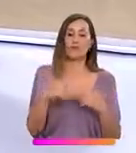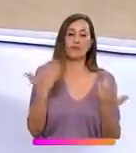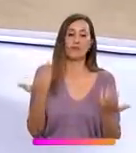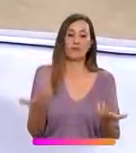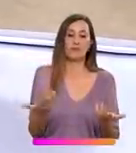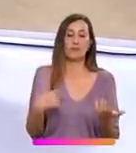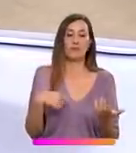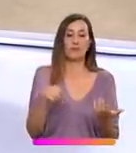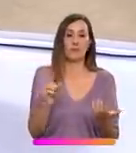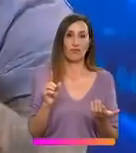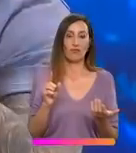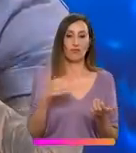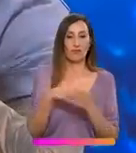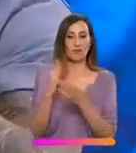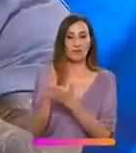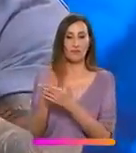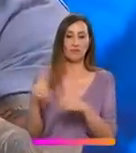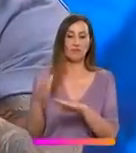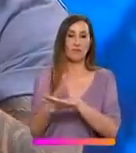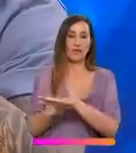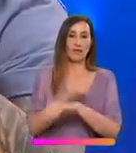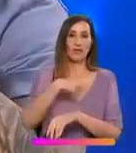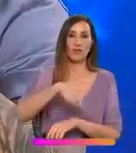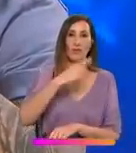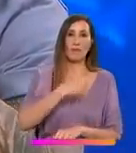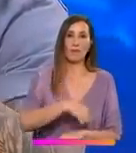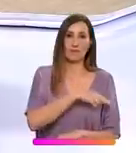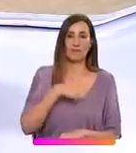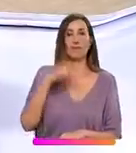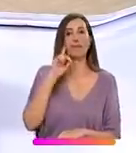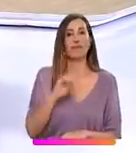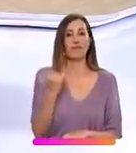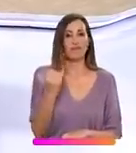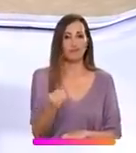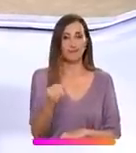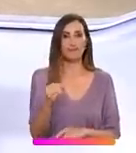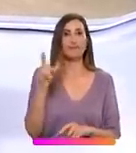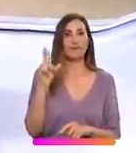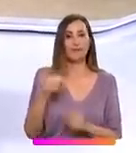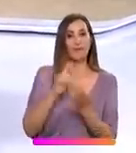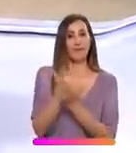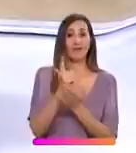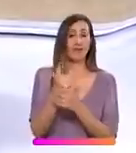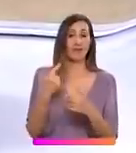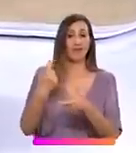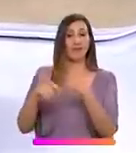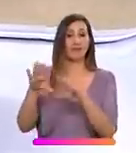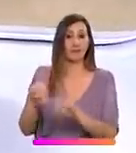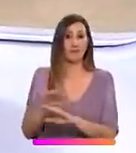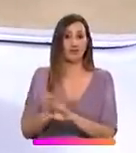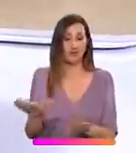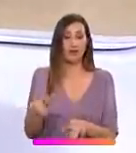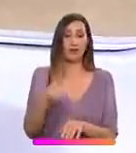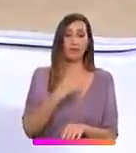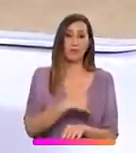Cascais. Antes de Cascais, vou estar na Batalha. Sim. Dia 20. Vou também estar em Tavira, mas já está escutado. Mas depois vou estar